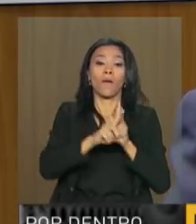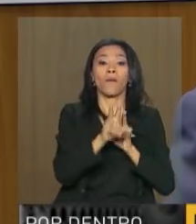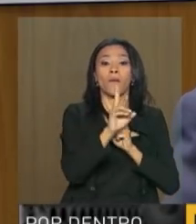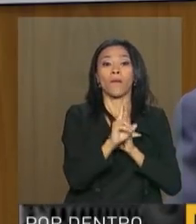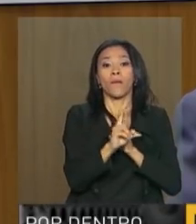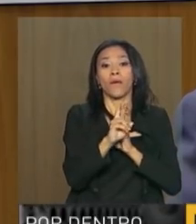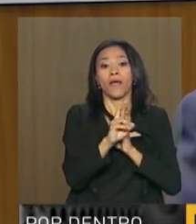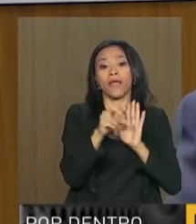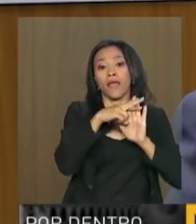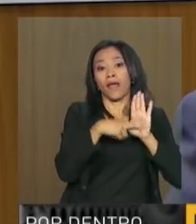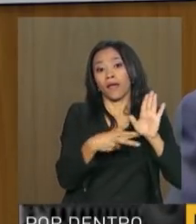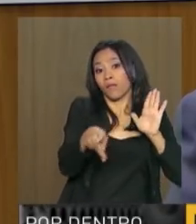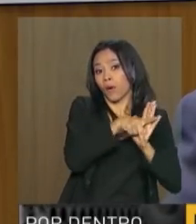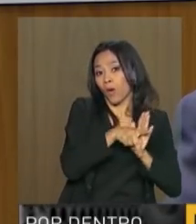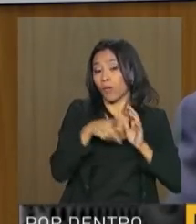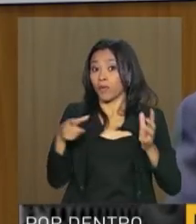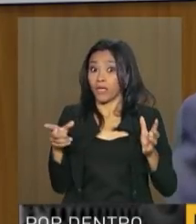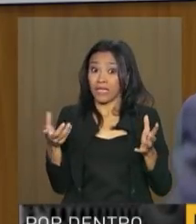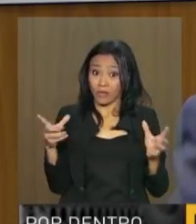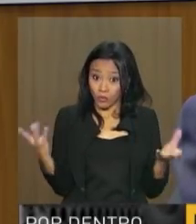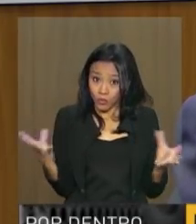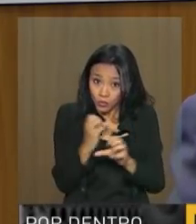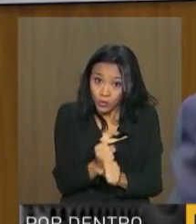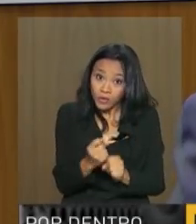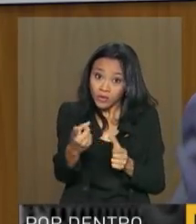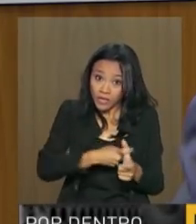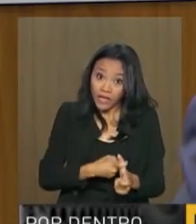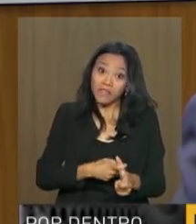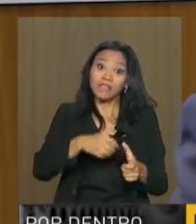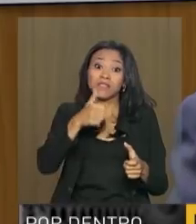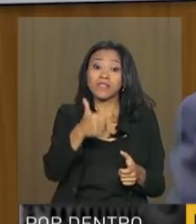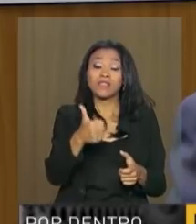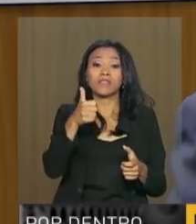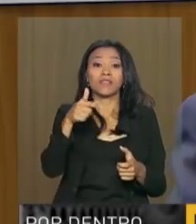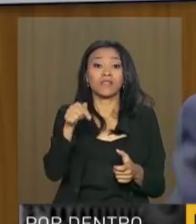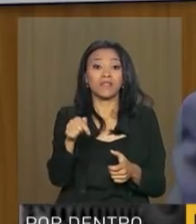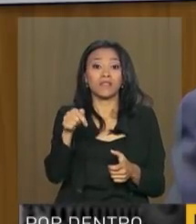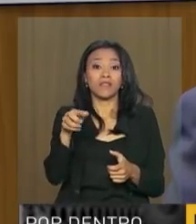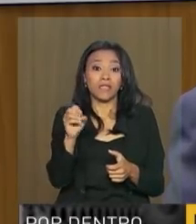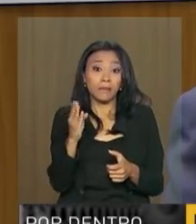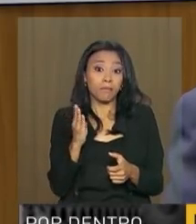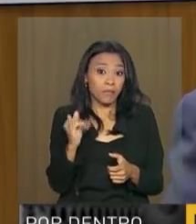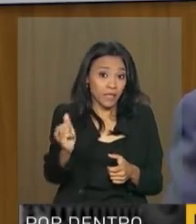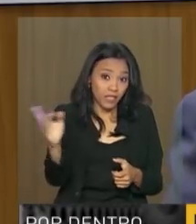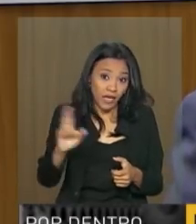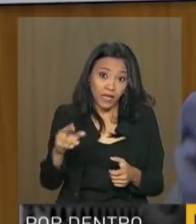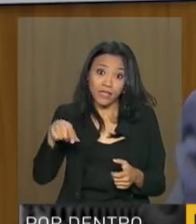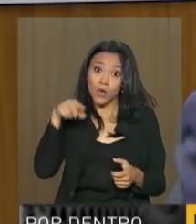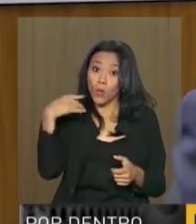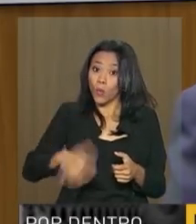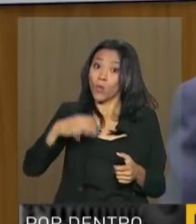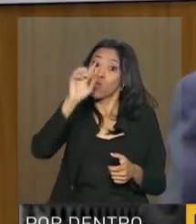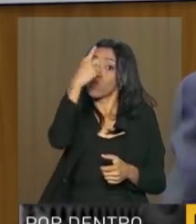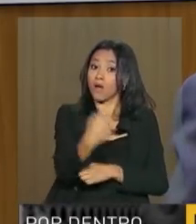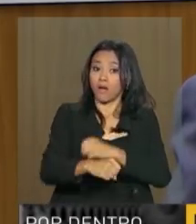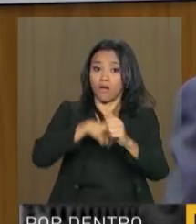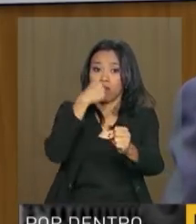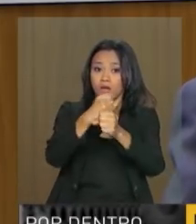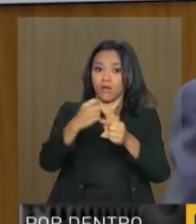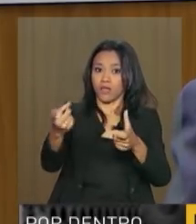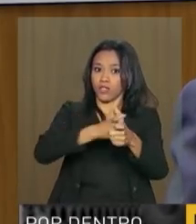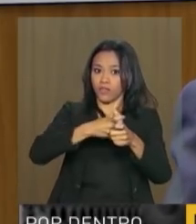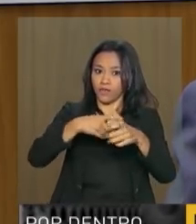déficit de 268 bilhões de reais. Quer dizer, isso é praticamente um valor de uma Petrobras, só o déficit de um ano. E